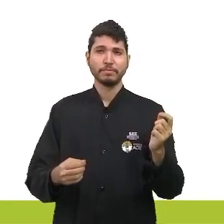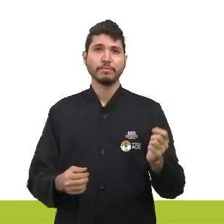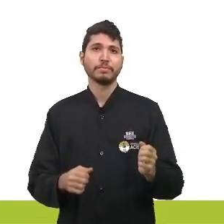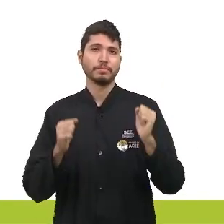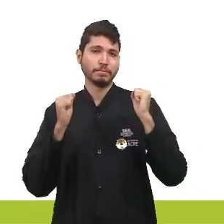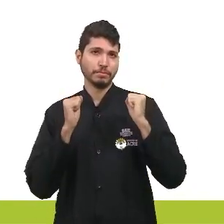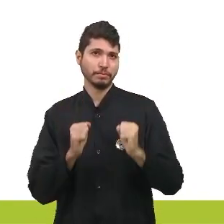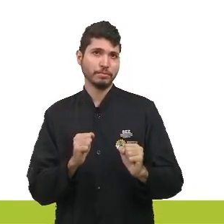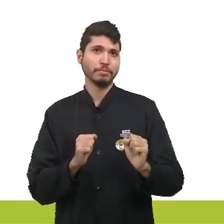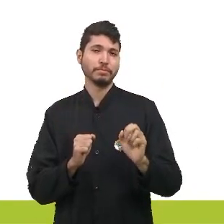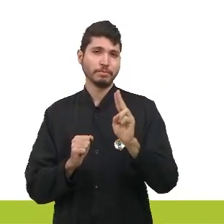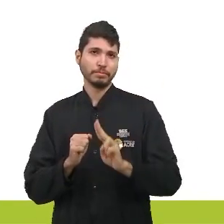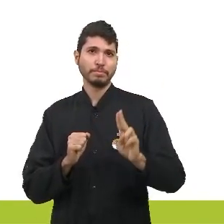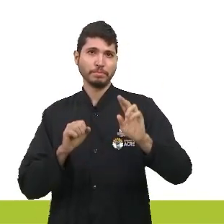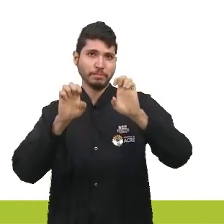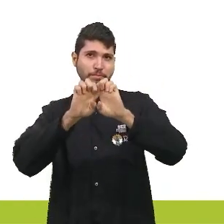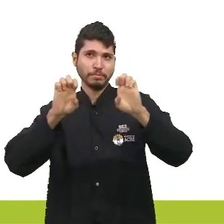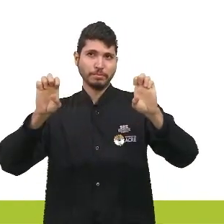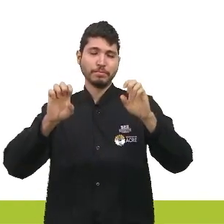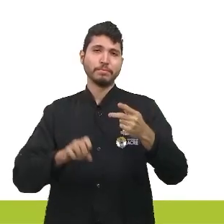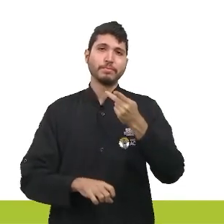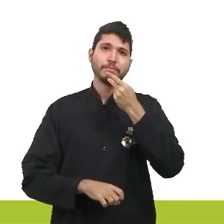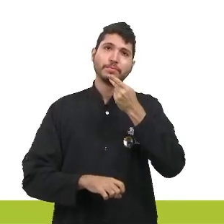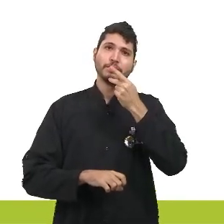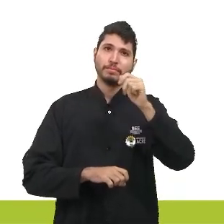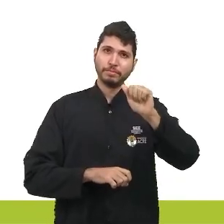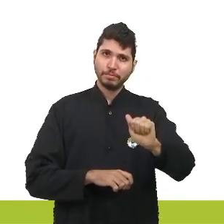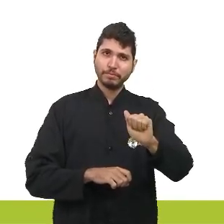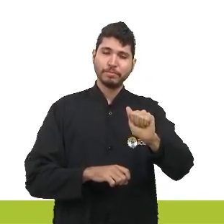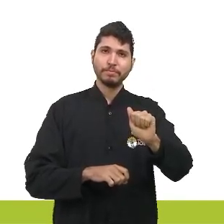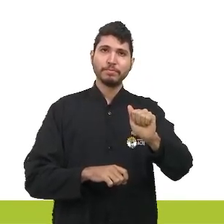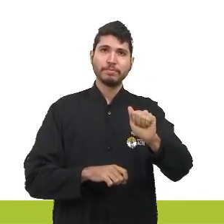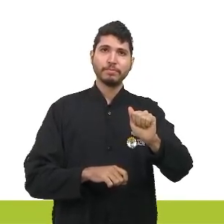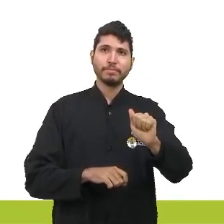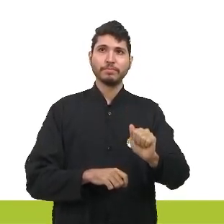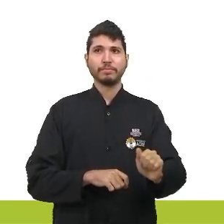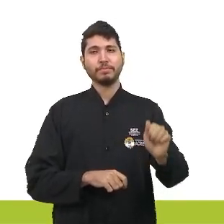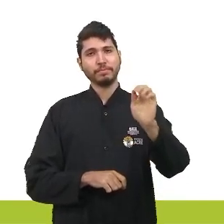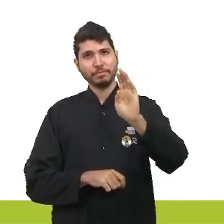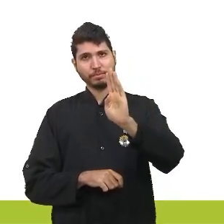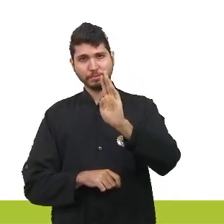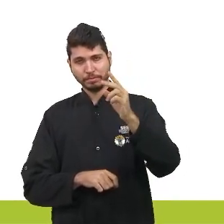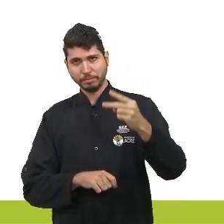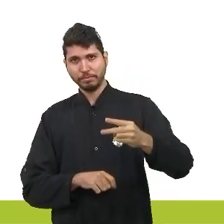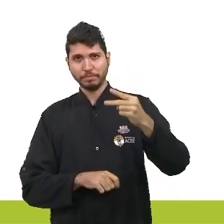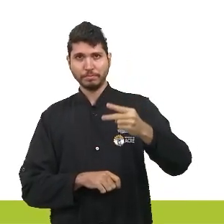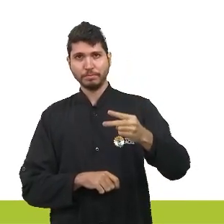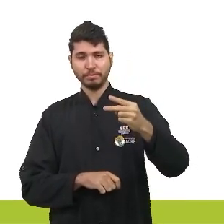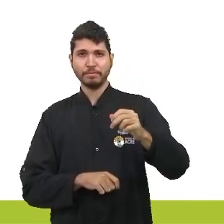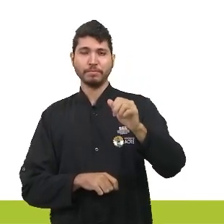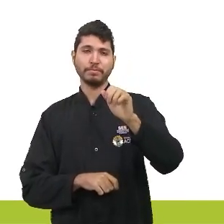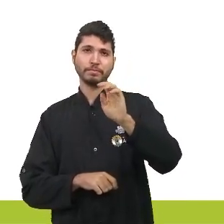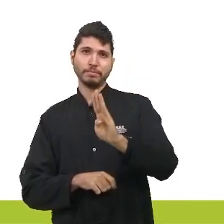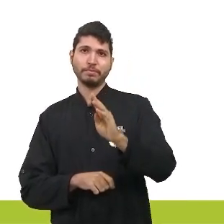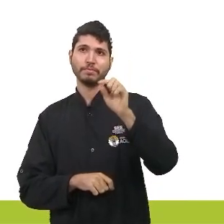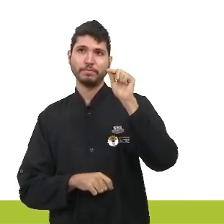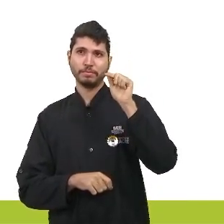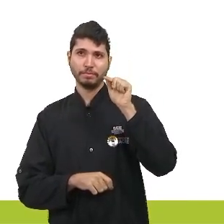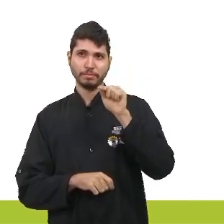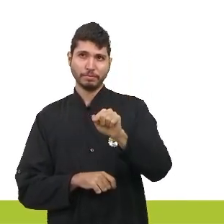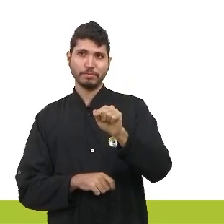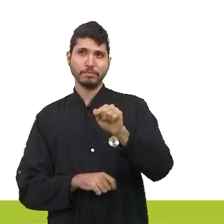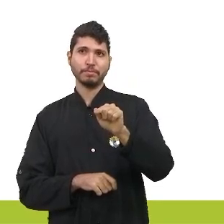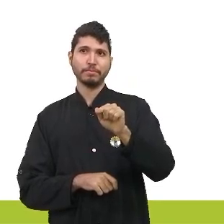probabilidade de A interseção B igual à probabilidade de A vezes a probabilidade de